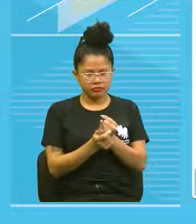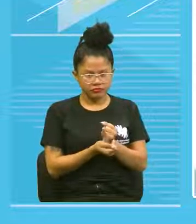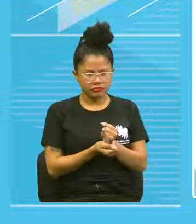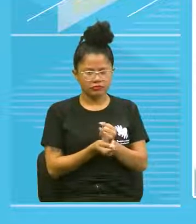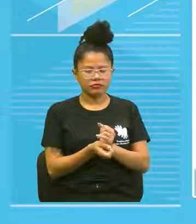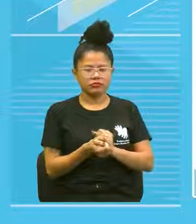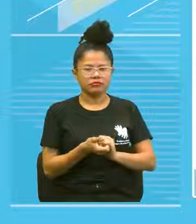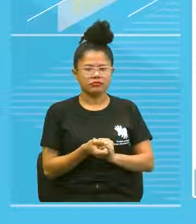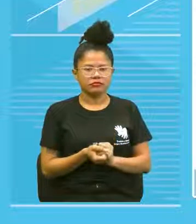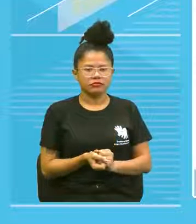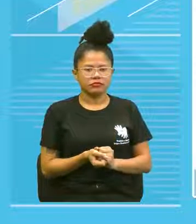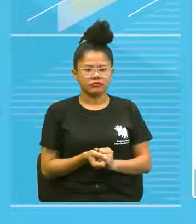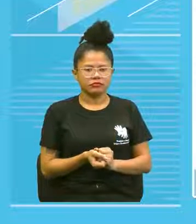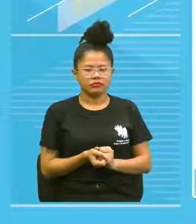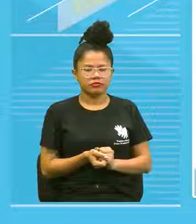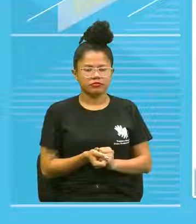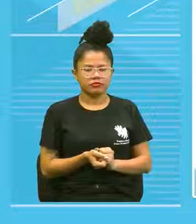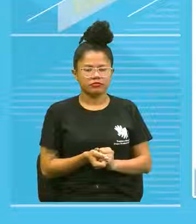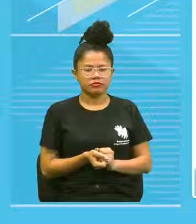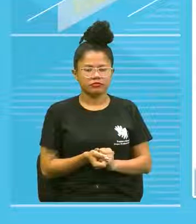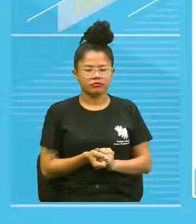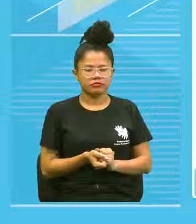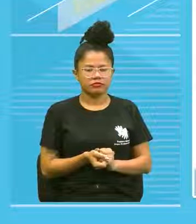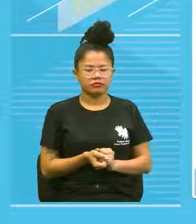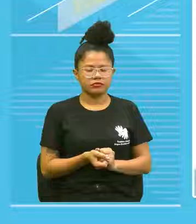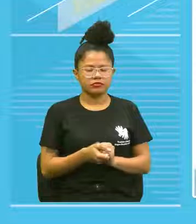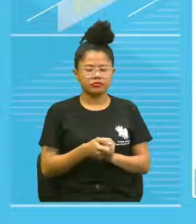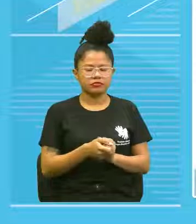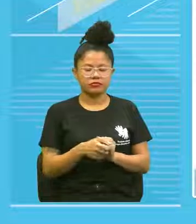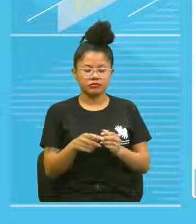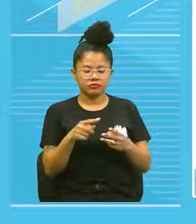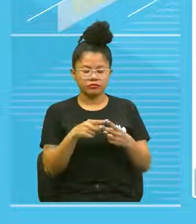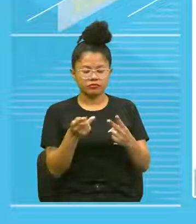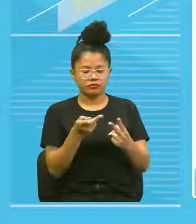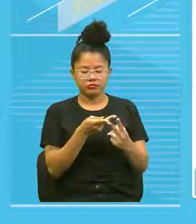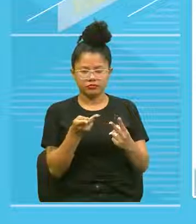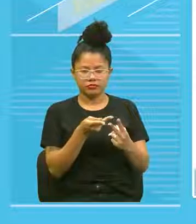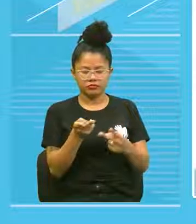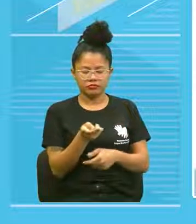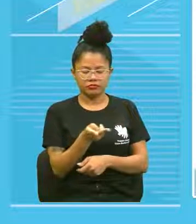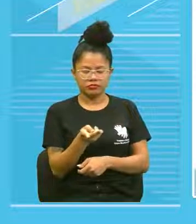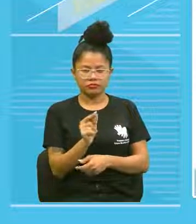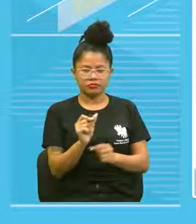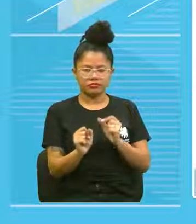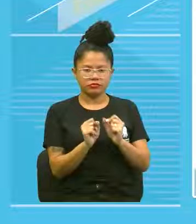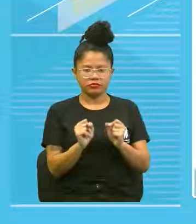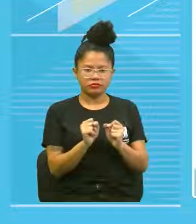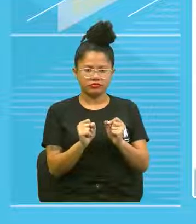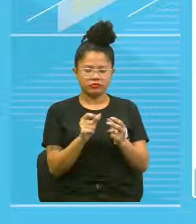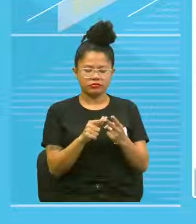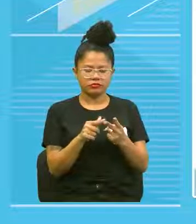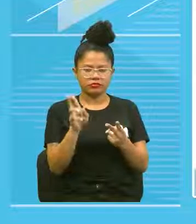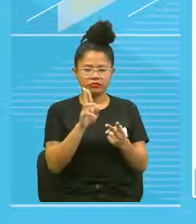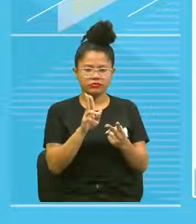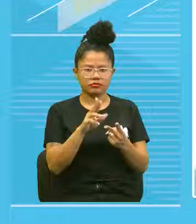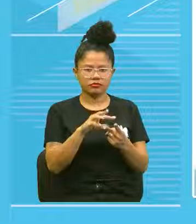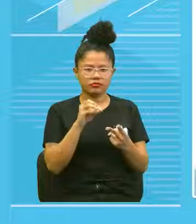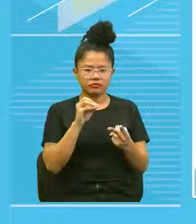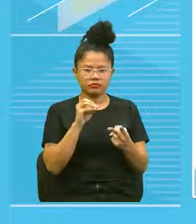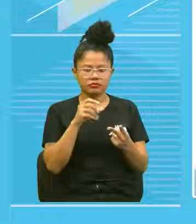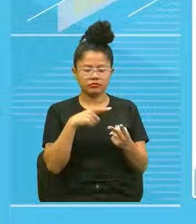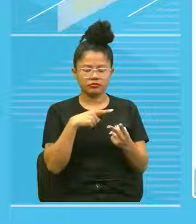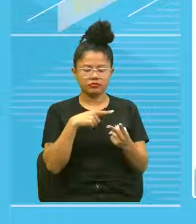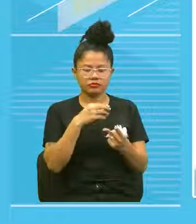o kit dele se extrai o o etanol dos dois turma